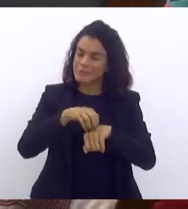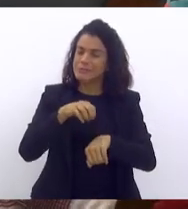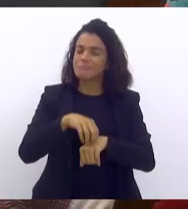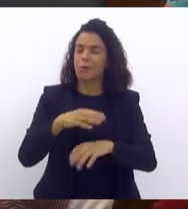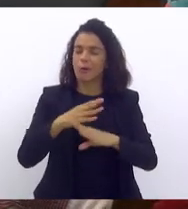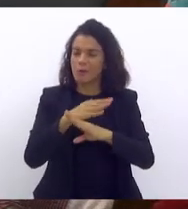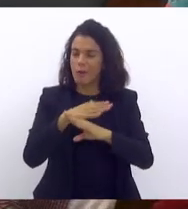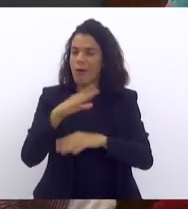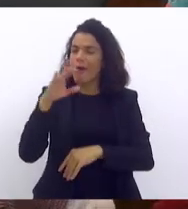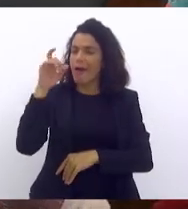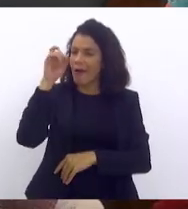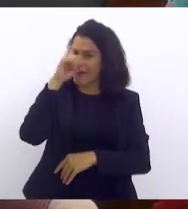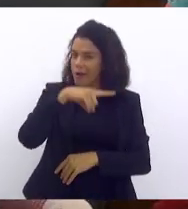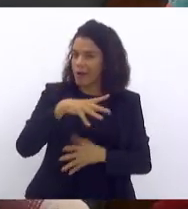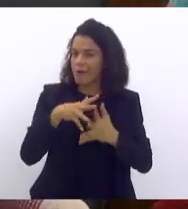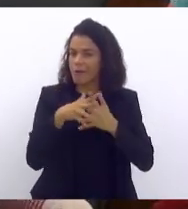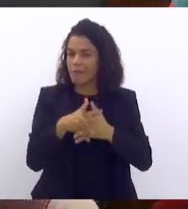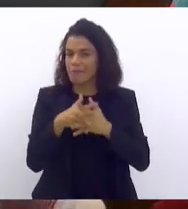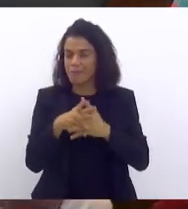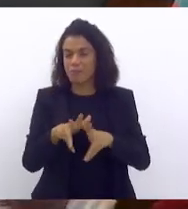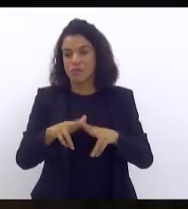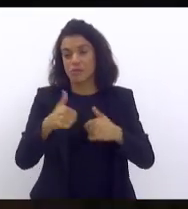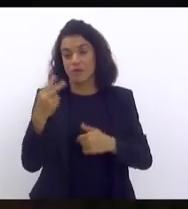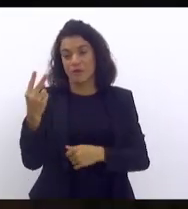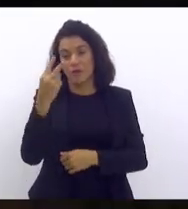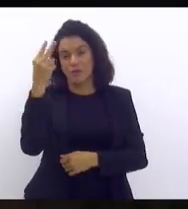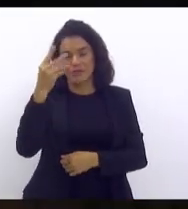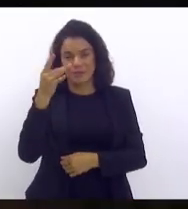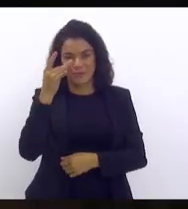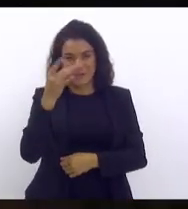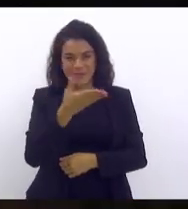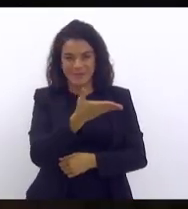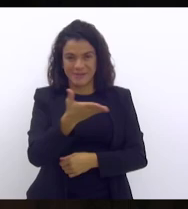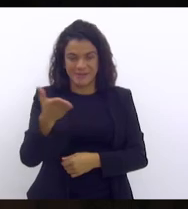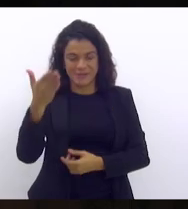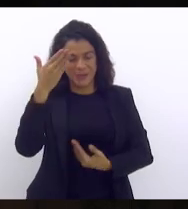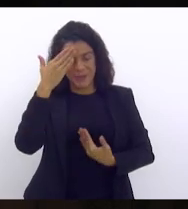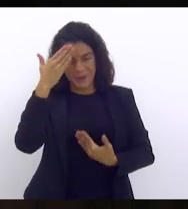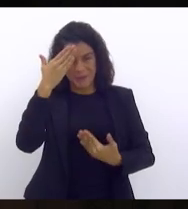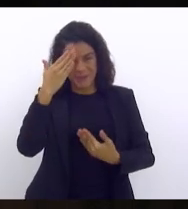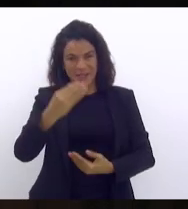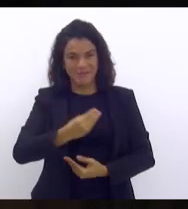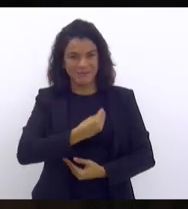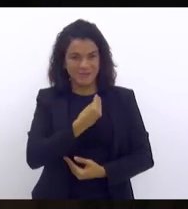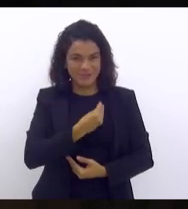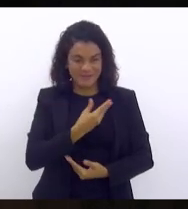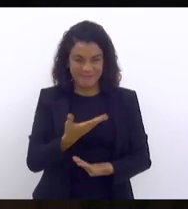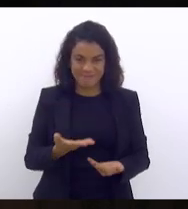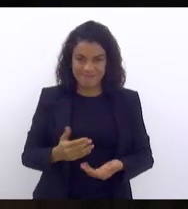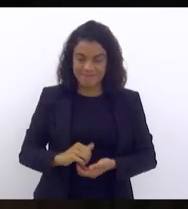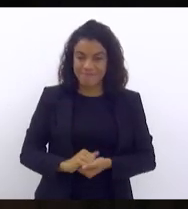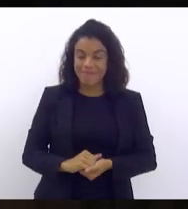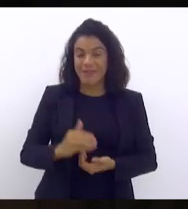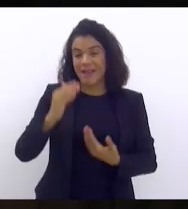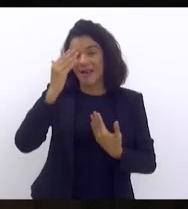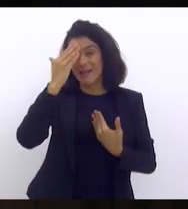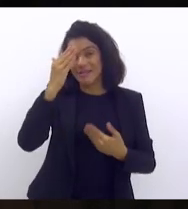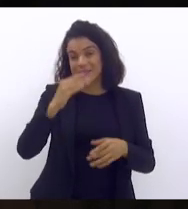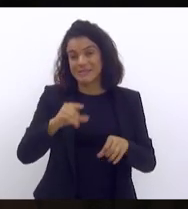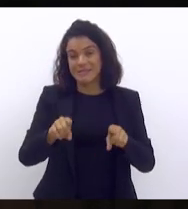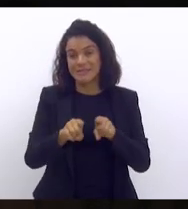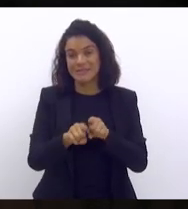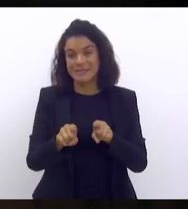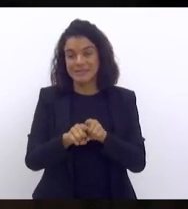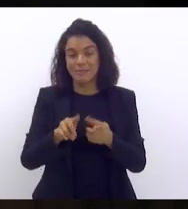e eu valorizo muito a presença de vocês aqui, obrigada por estarem aqui. Preciso agradecer também